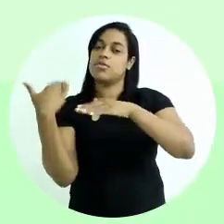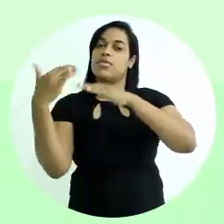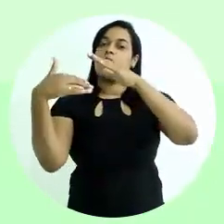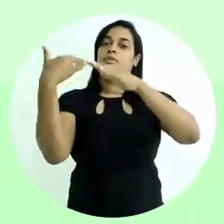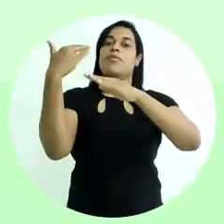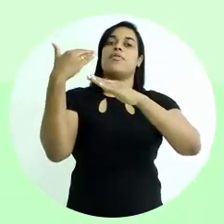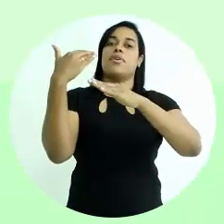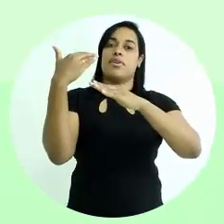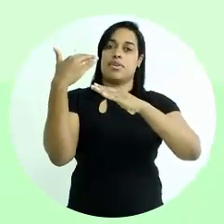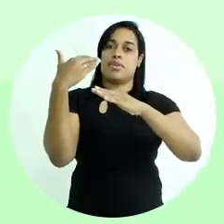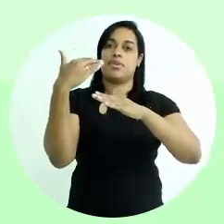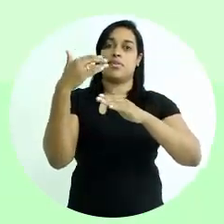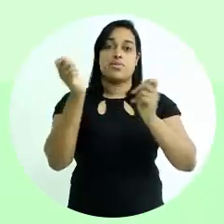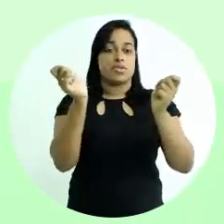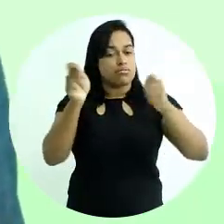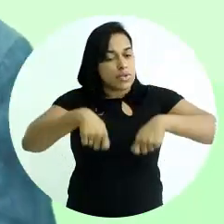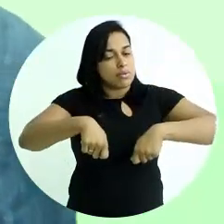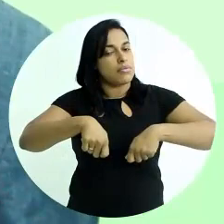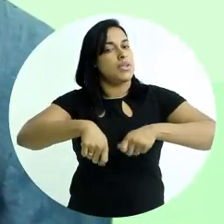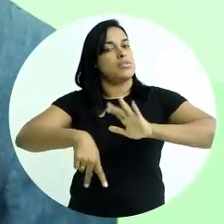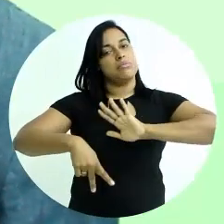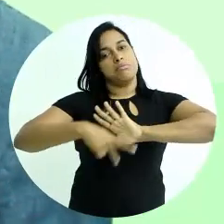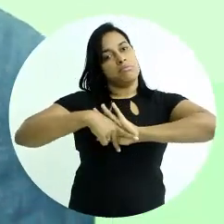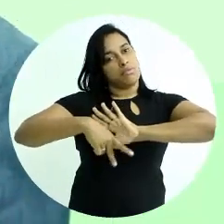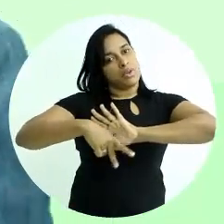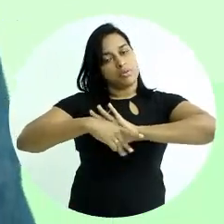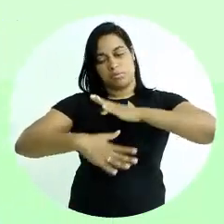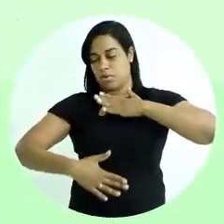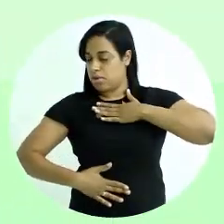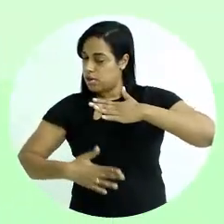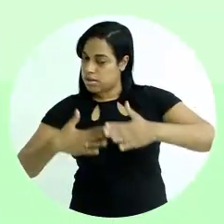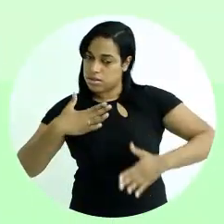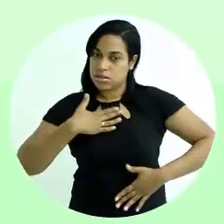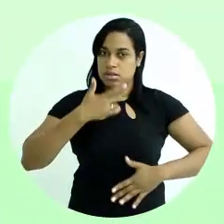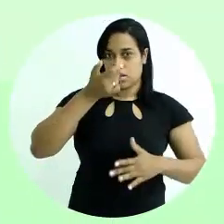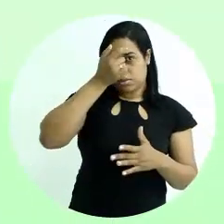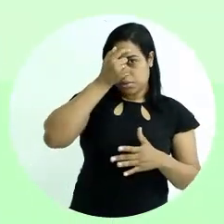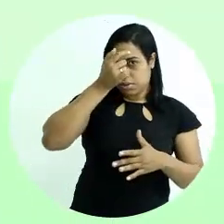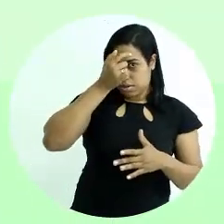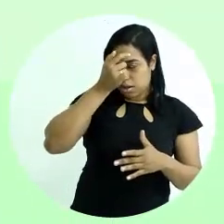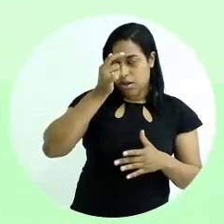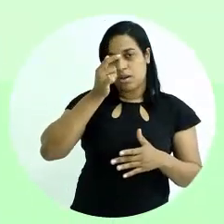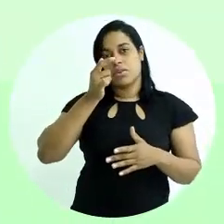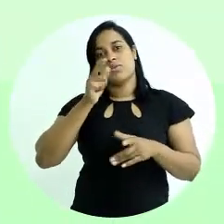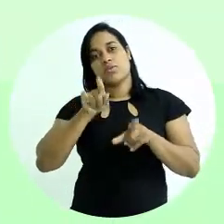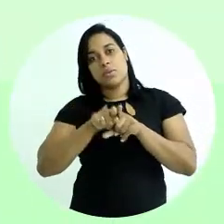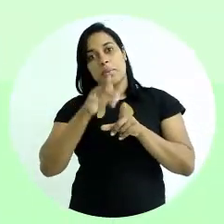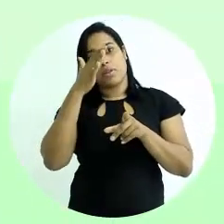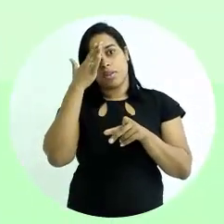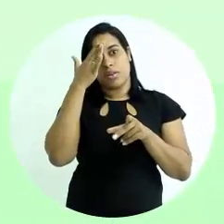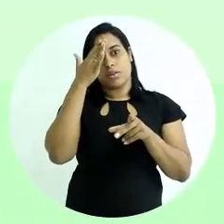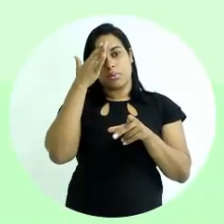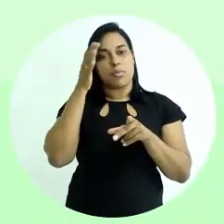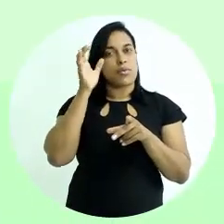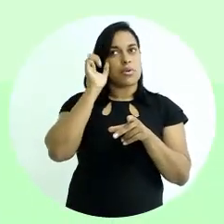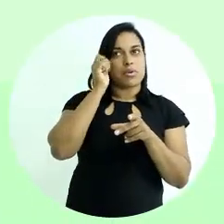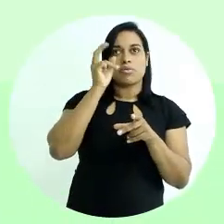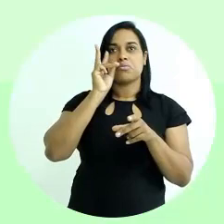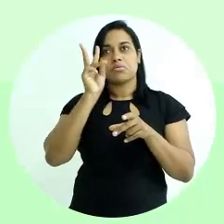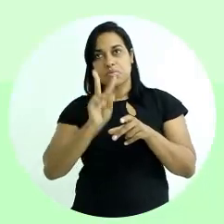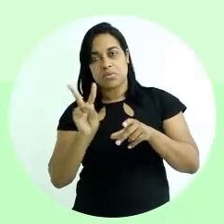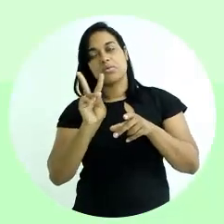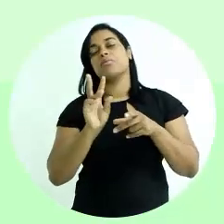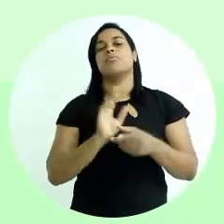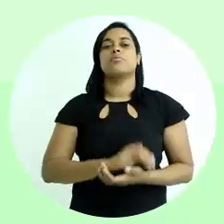desenvolver suas aptidões físicas metais cognitivas